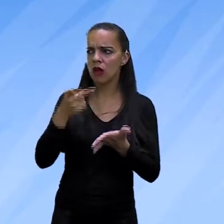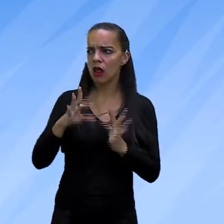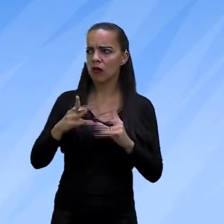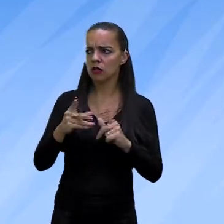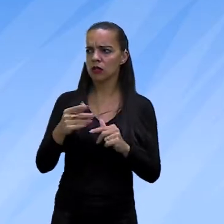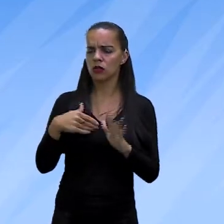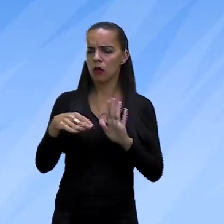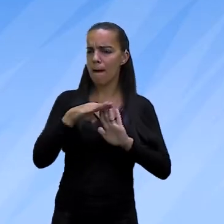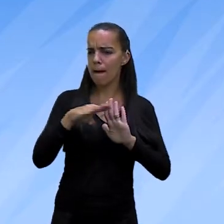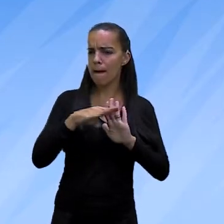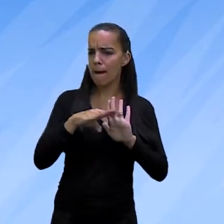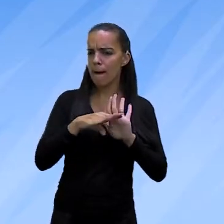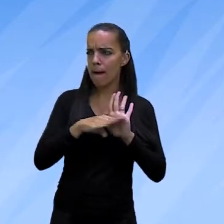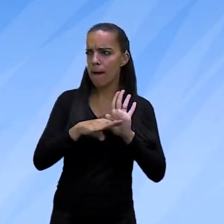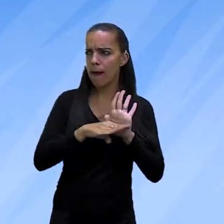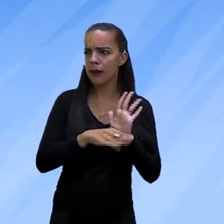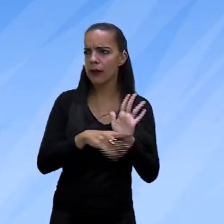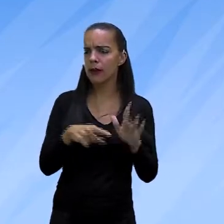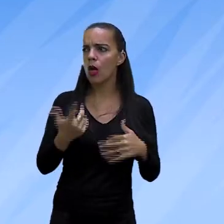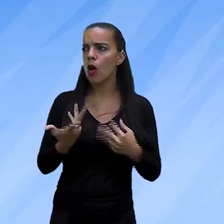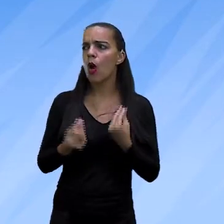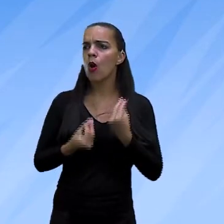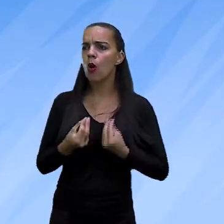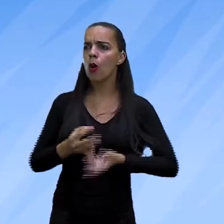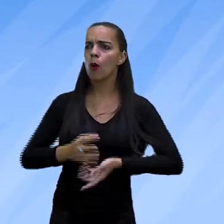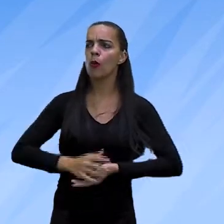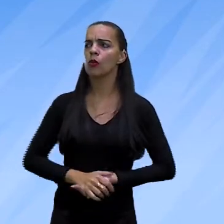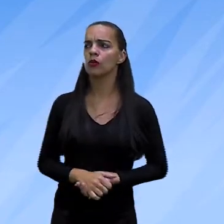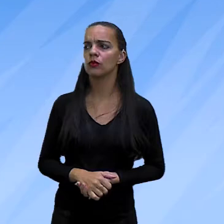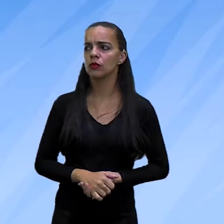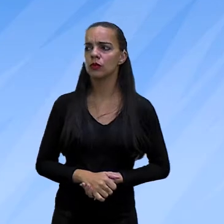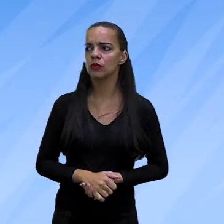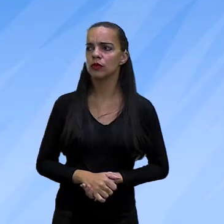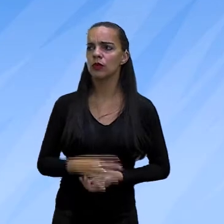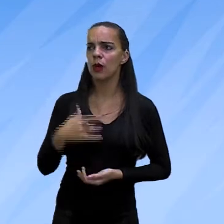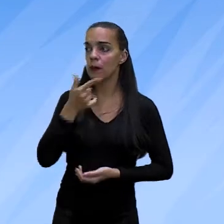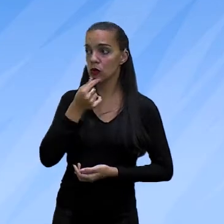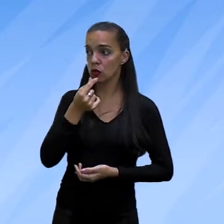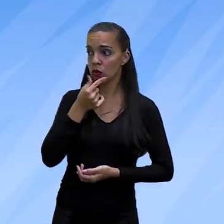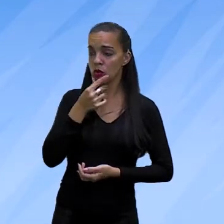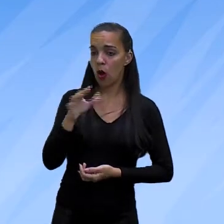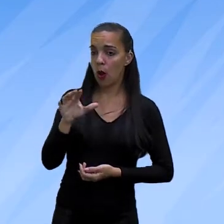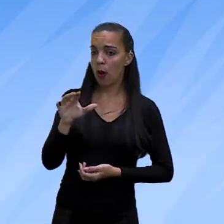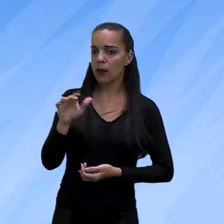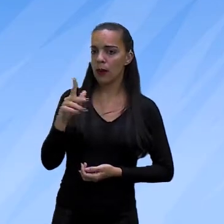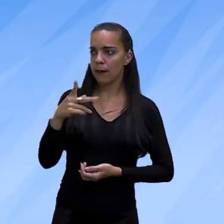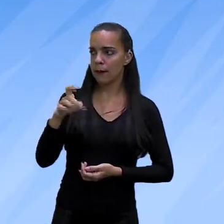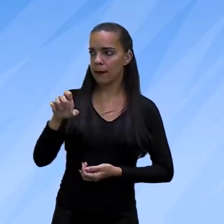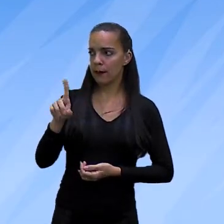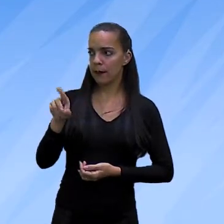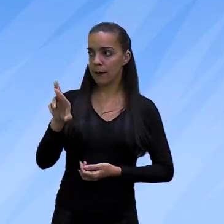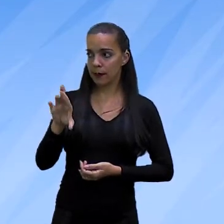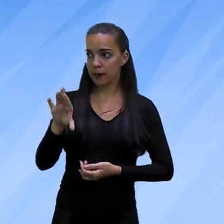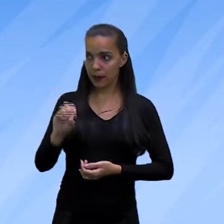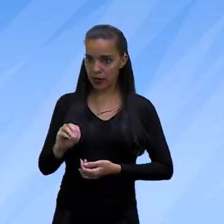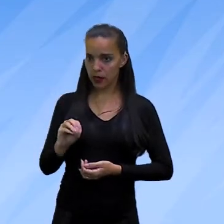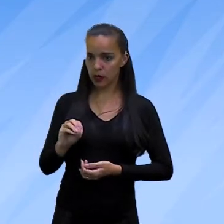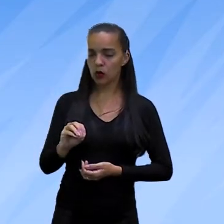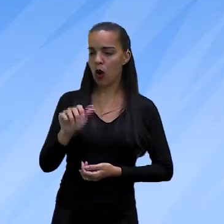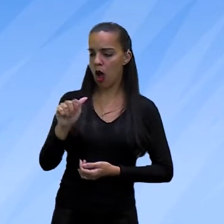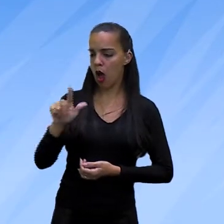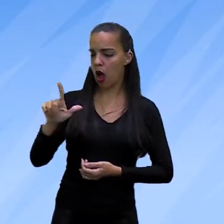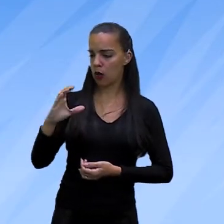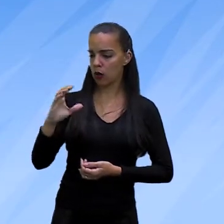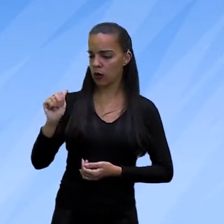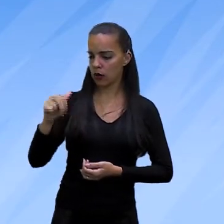os parâmetros para que Dom Pedro de Alcântara, ainda não era Dom Pedro I, era Dom